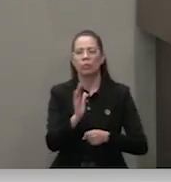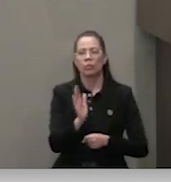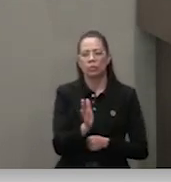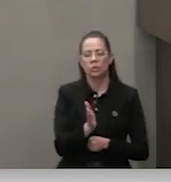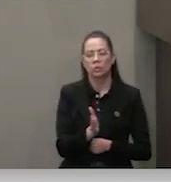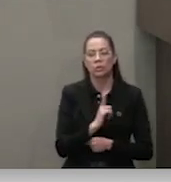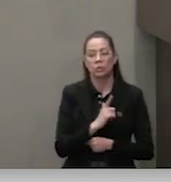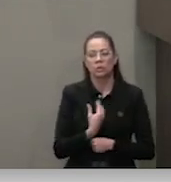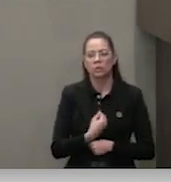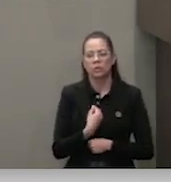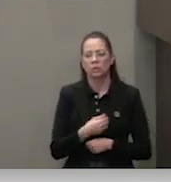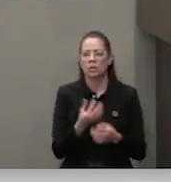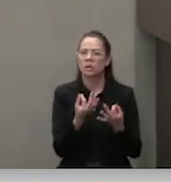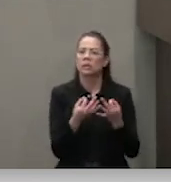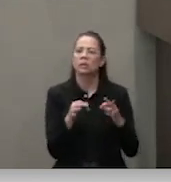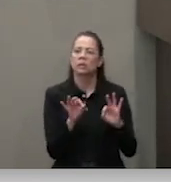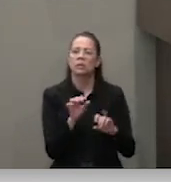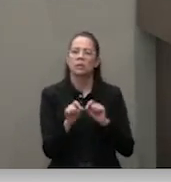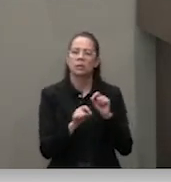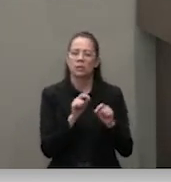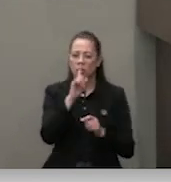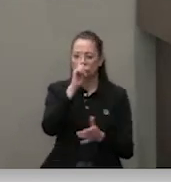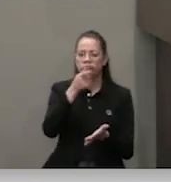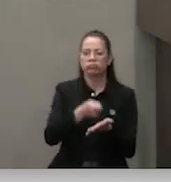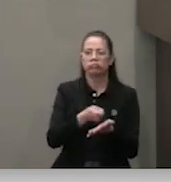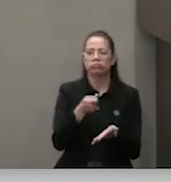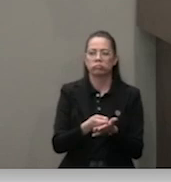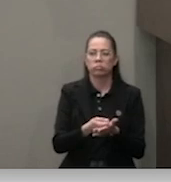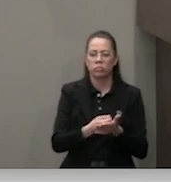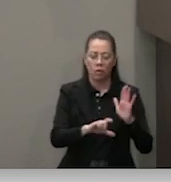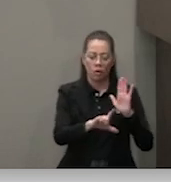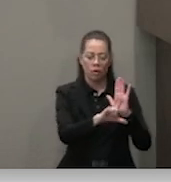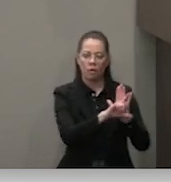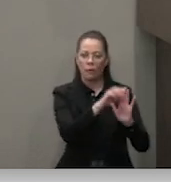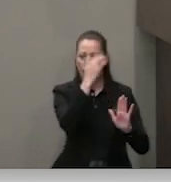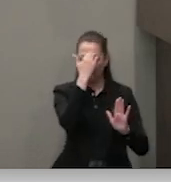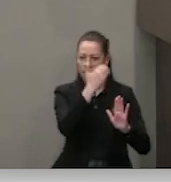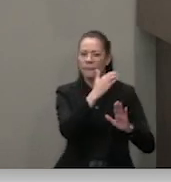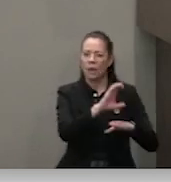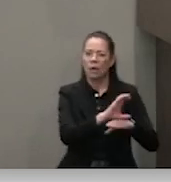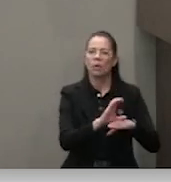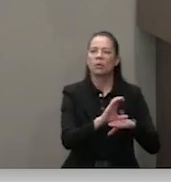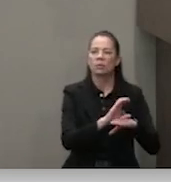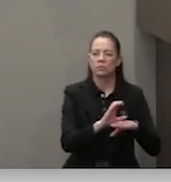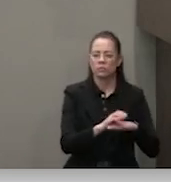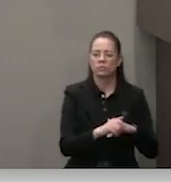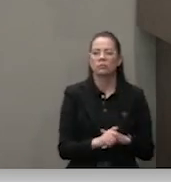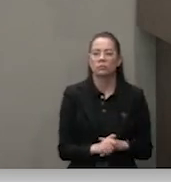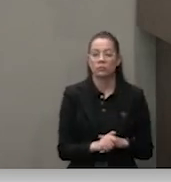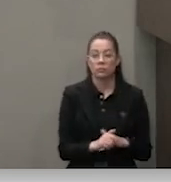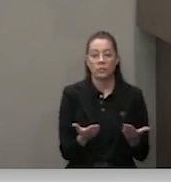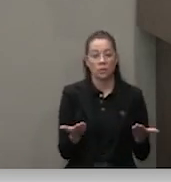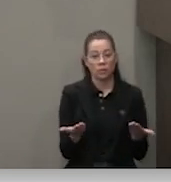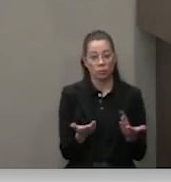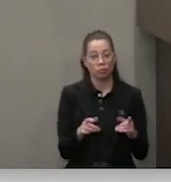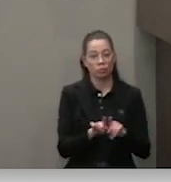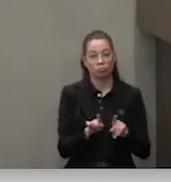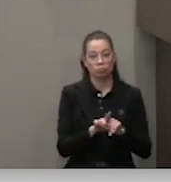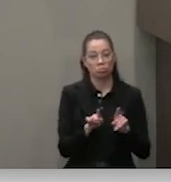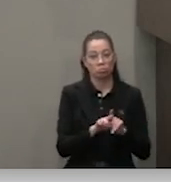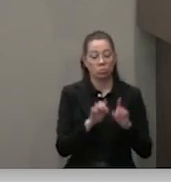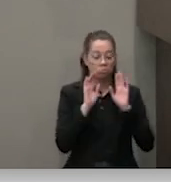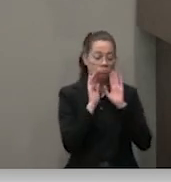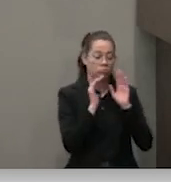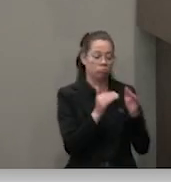mandato é simplesmente exigir o cumprimento da Constituição e o cumprimento da lei nesse caso específico